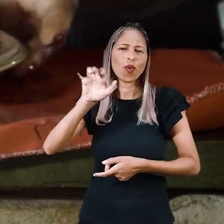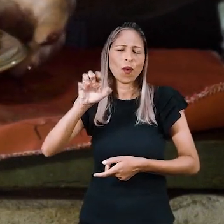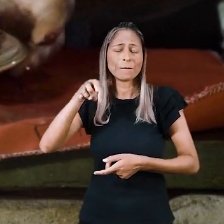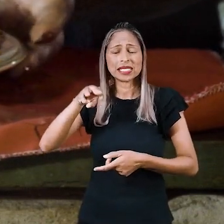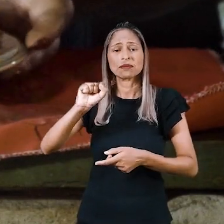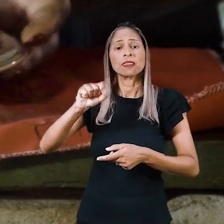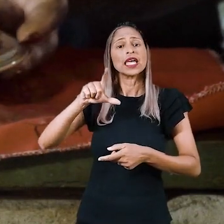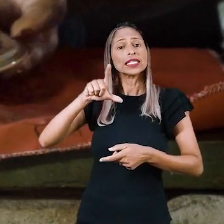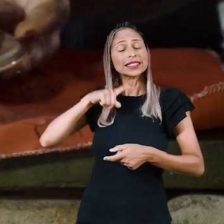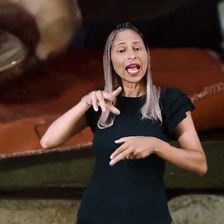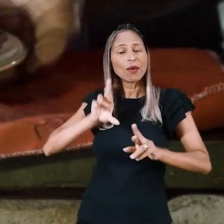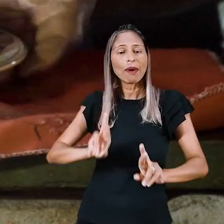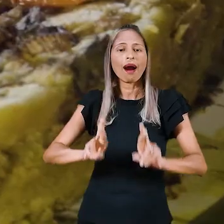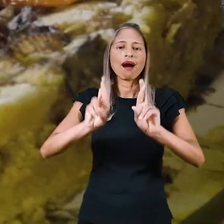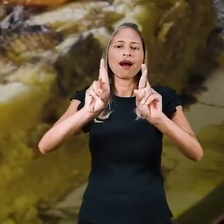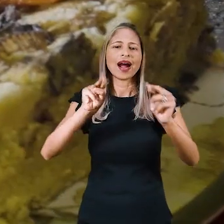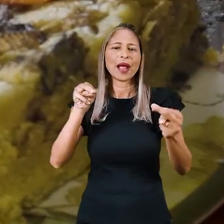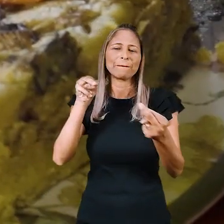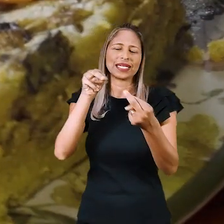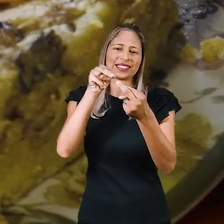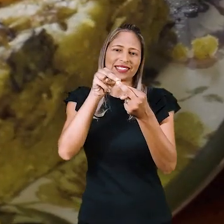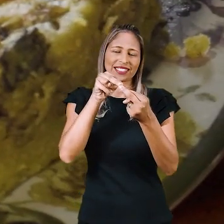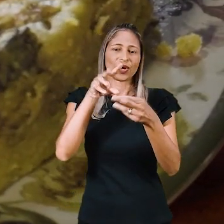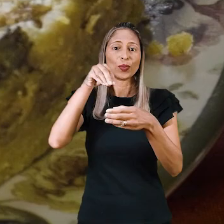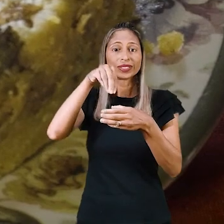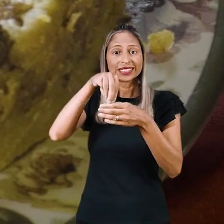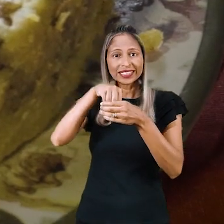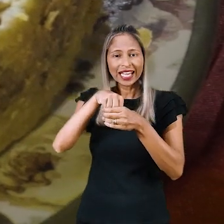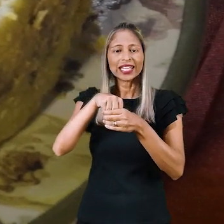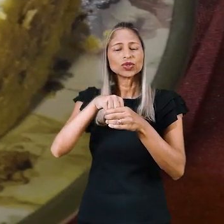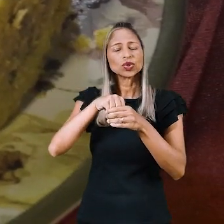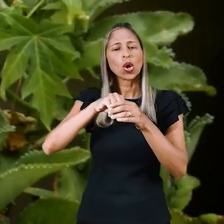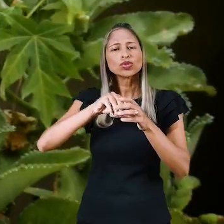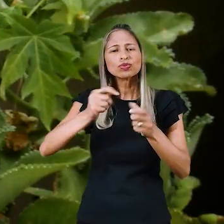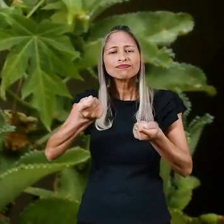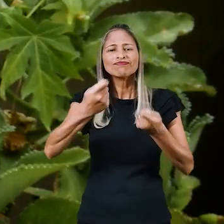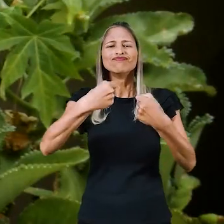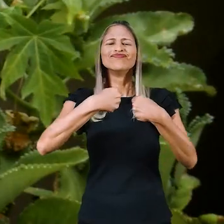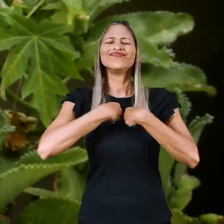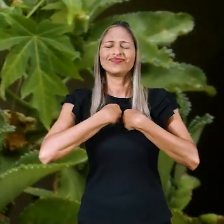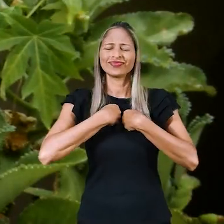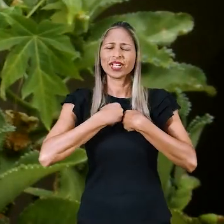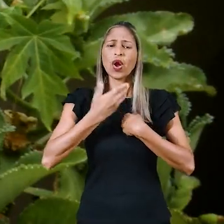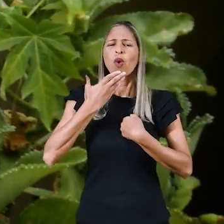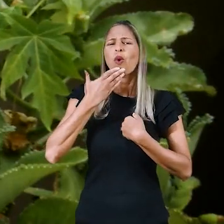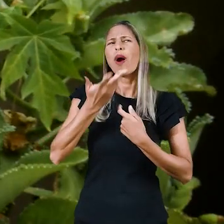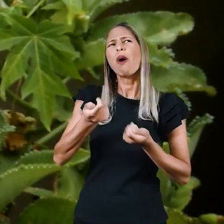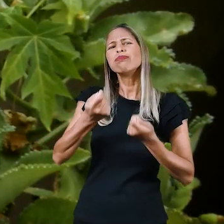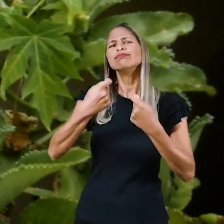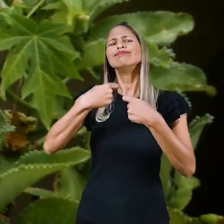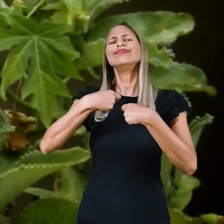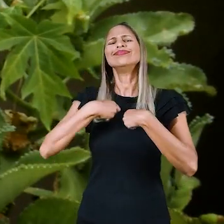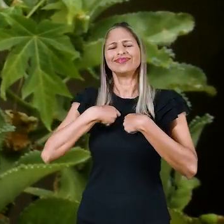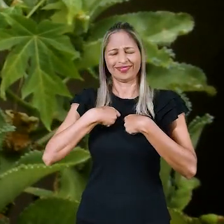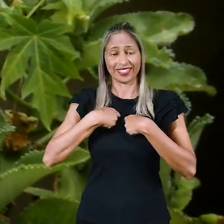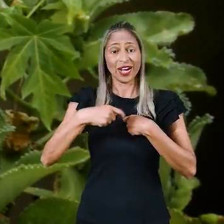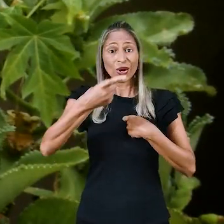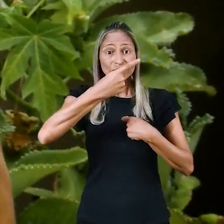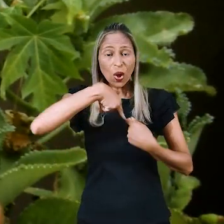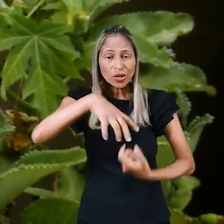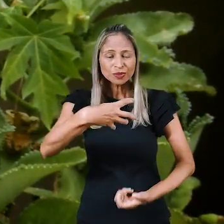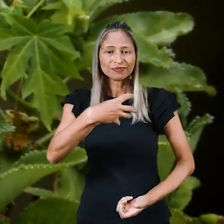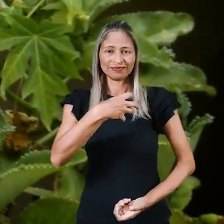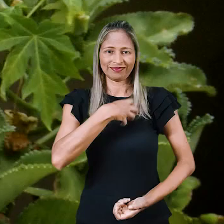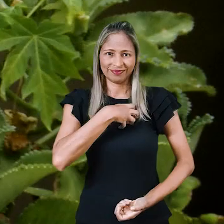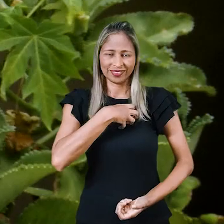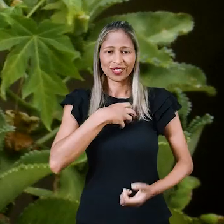legumes, eles têm uma representação dentro do nosso campo simbólico, né? E qual que é o nosso campo simbólico? Nosso